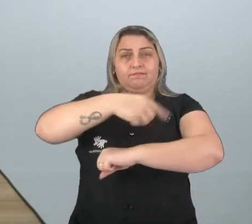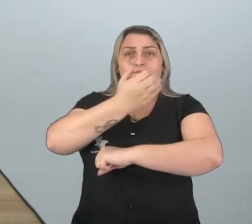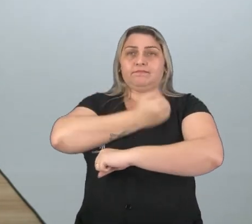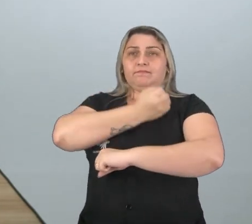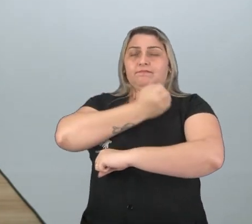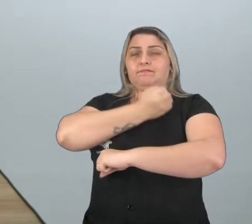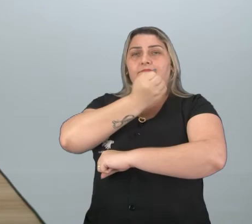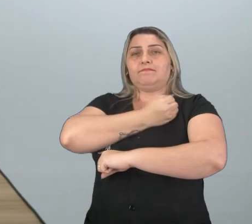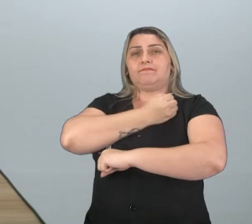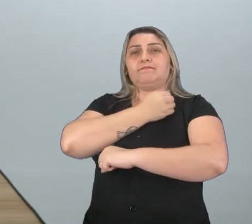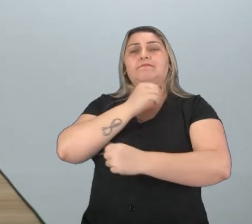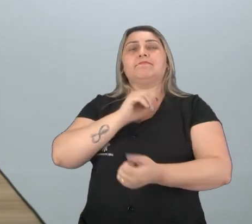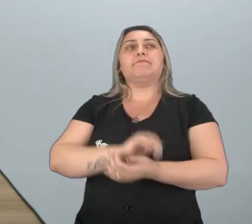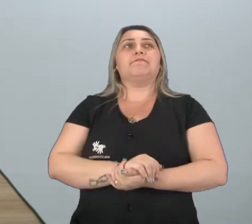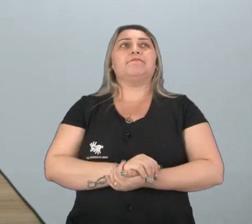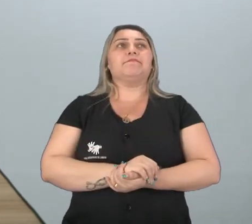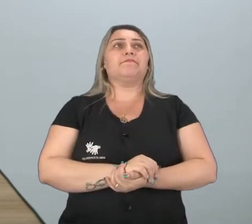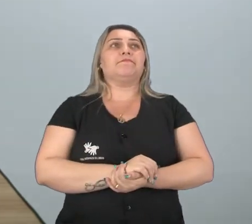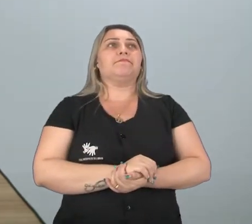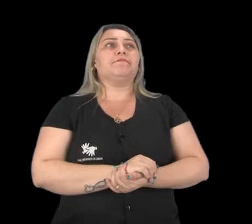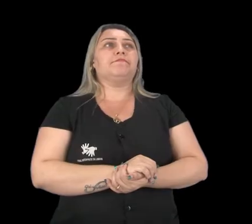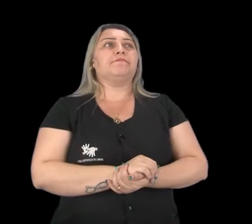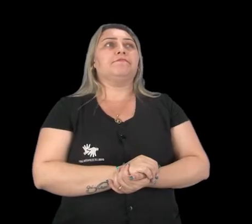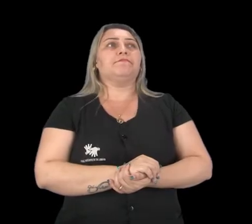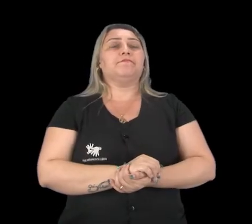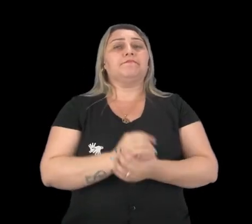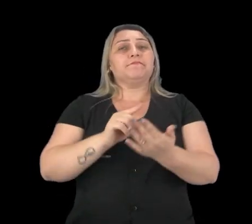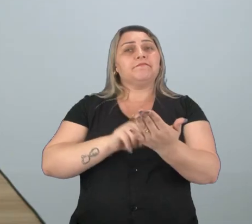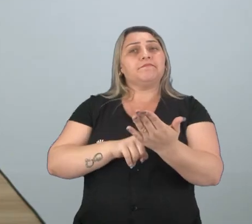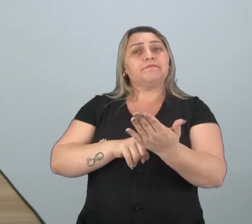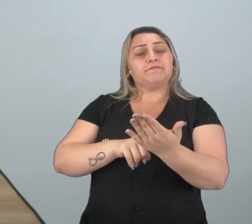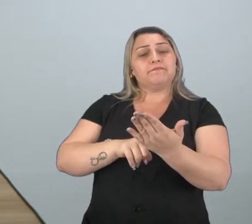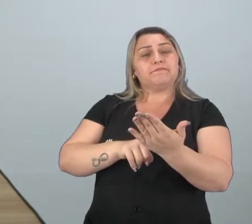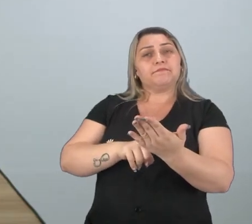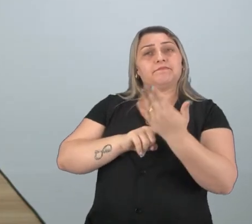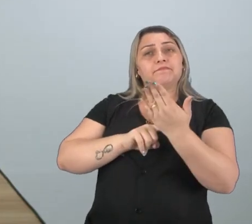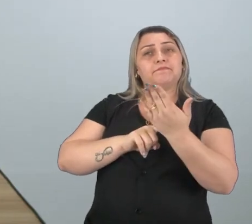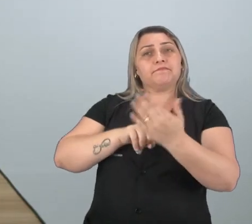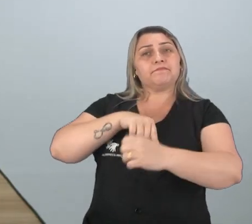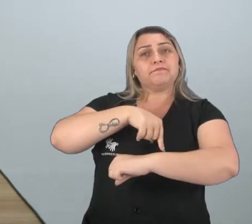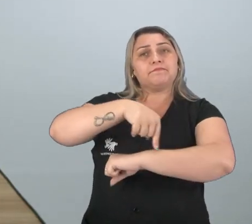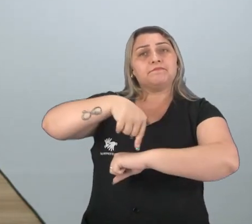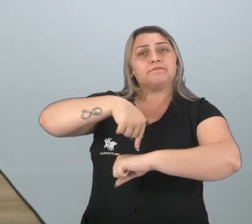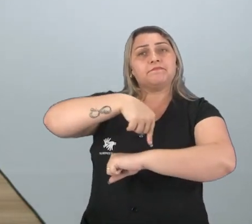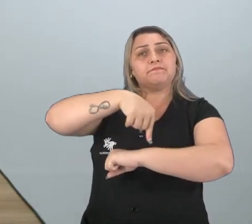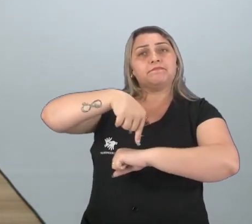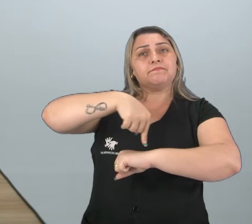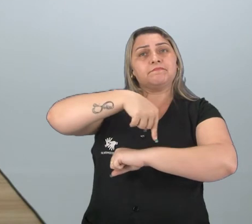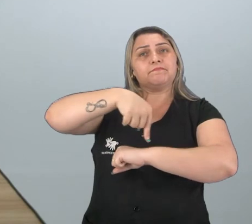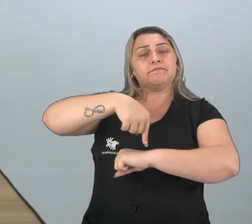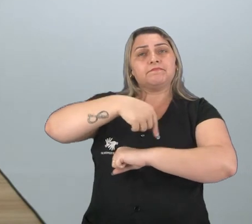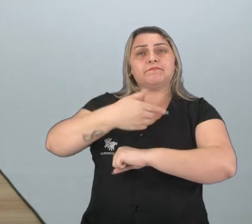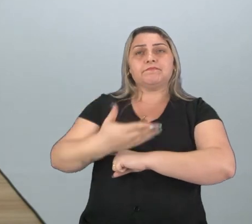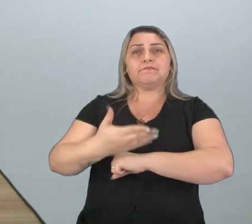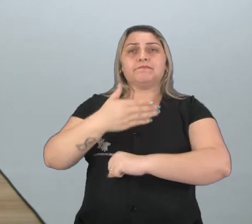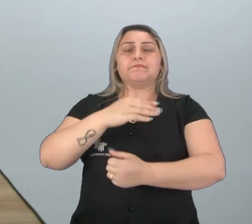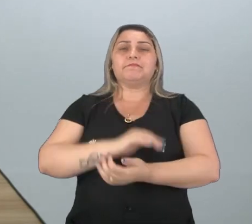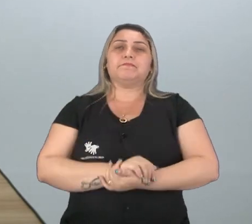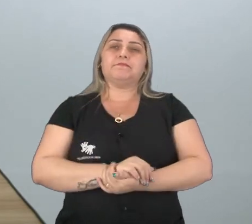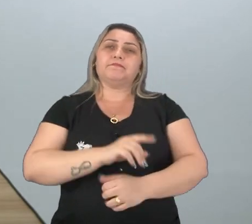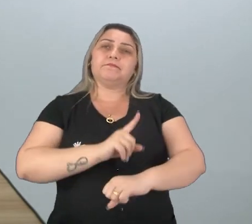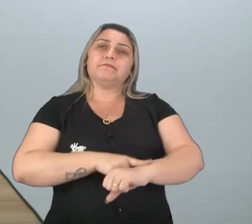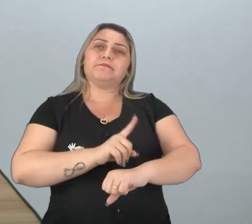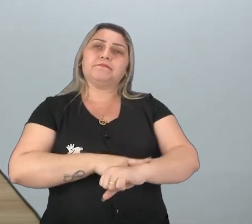números servem para indicar horário. Isso mesmo, para indicar